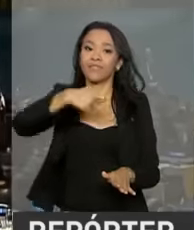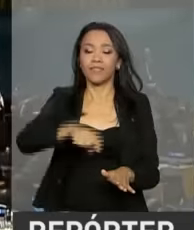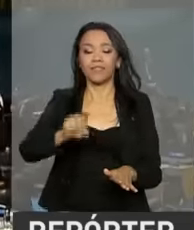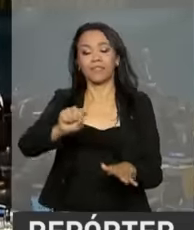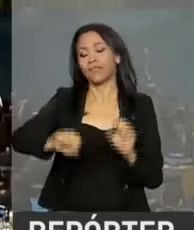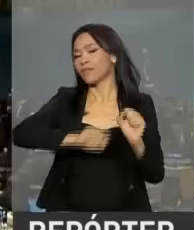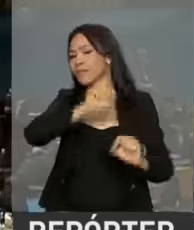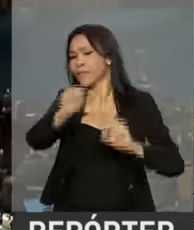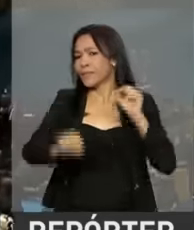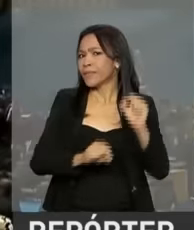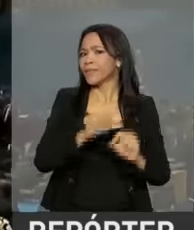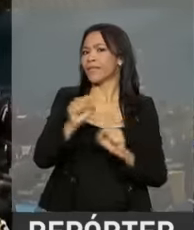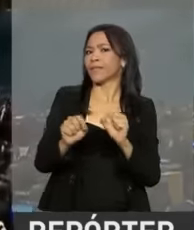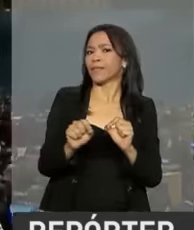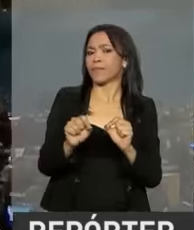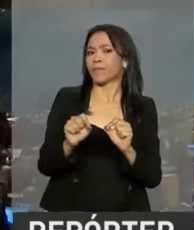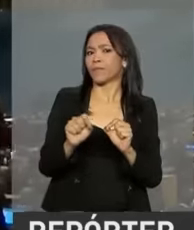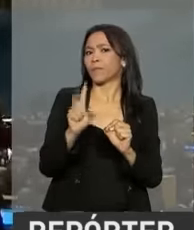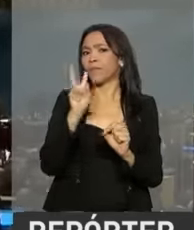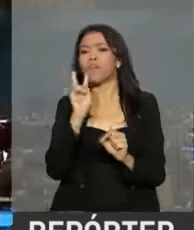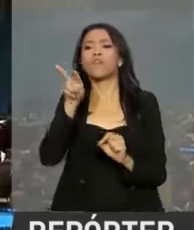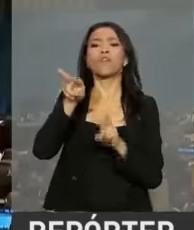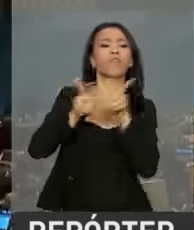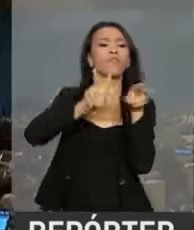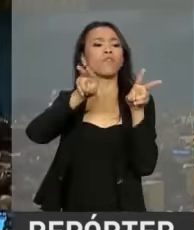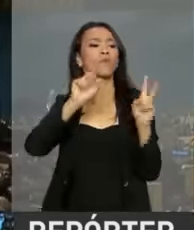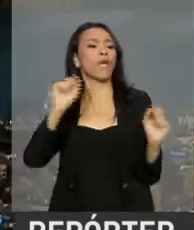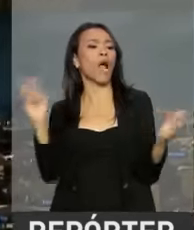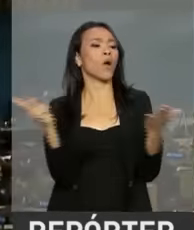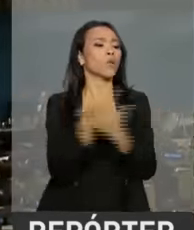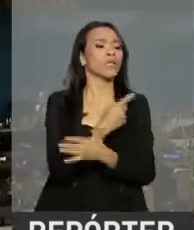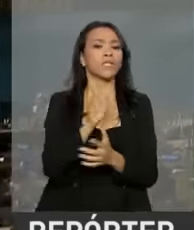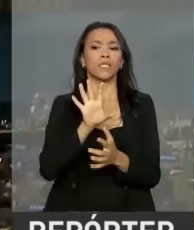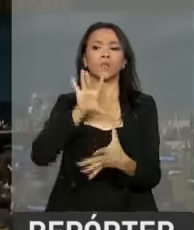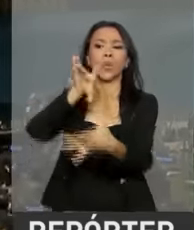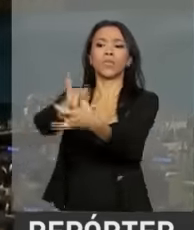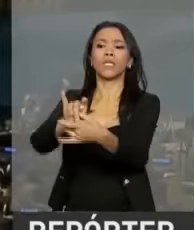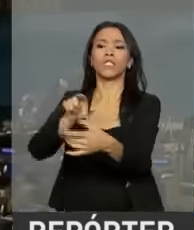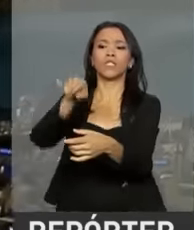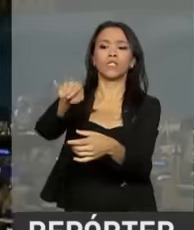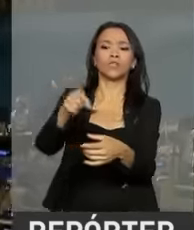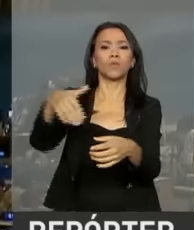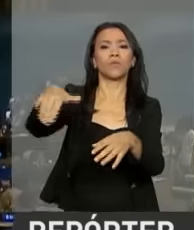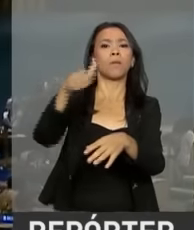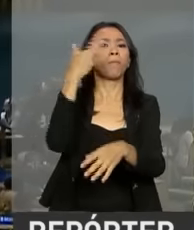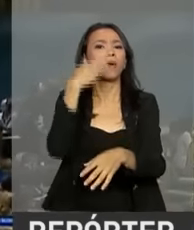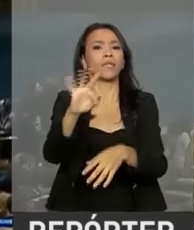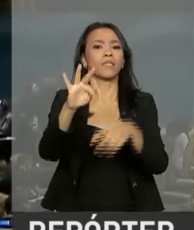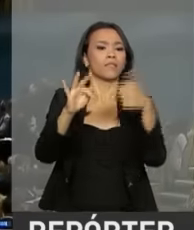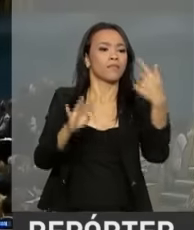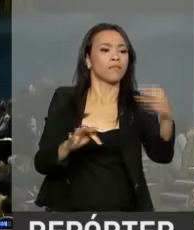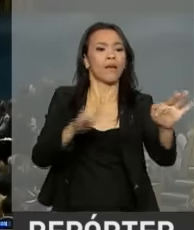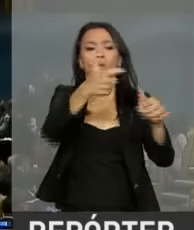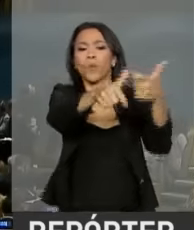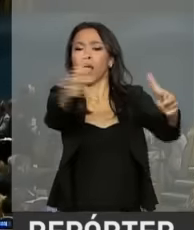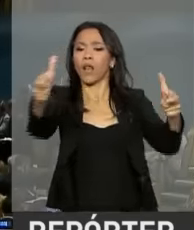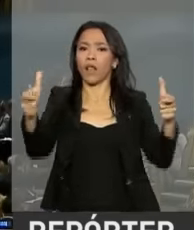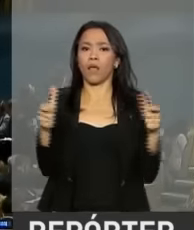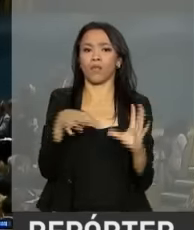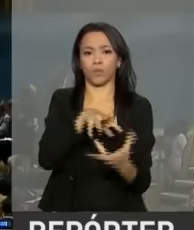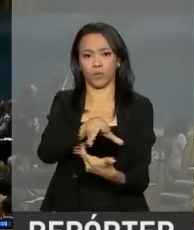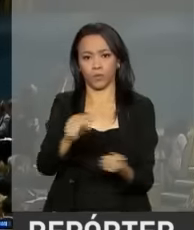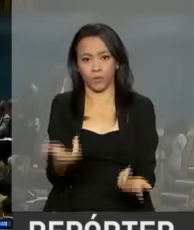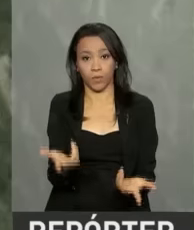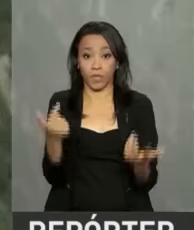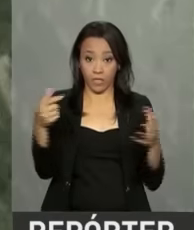sabe, projetar-se nos mercados de Cabul, nas ruas de Paris, nas ruínas de Alepo.